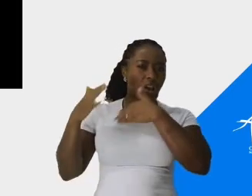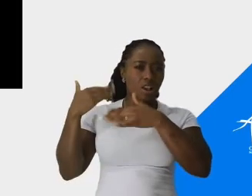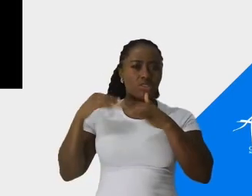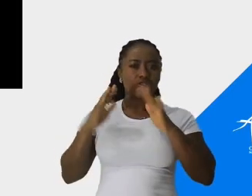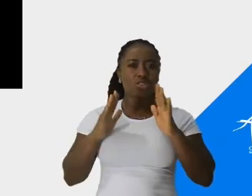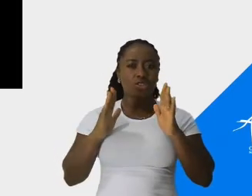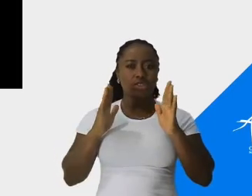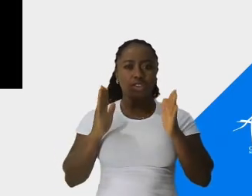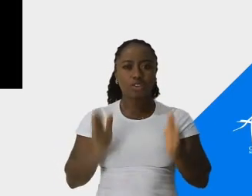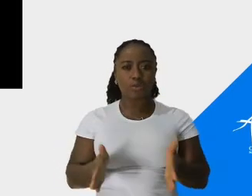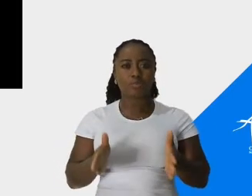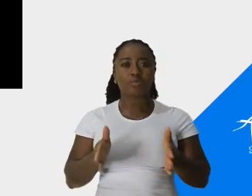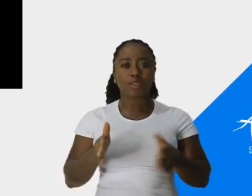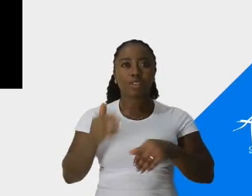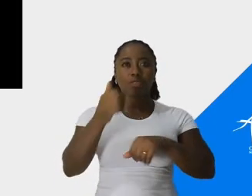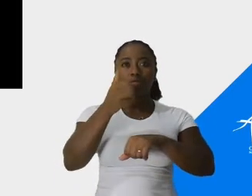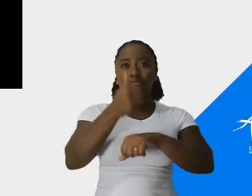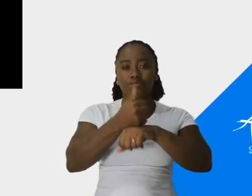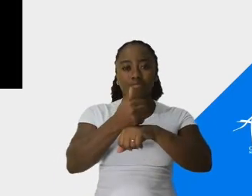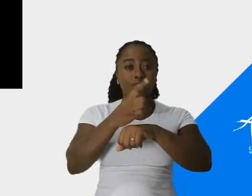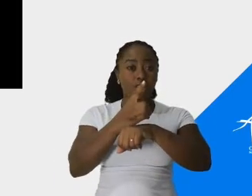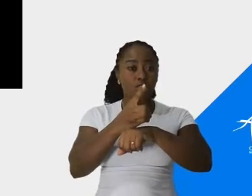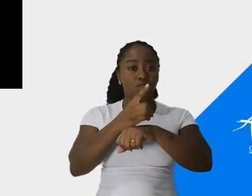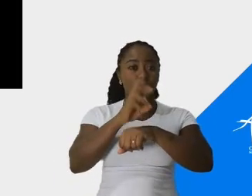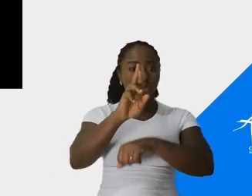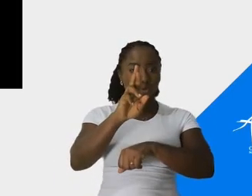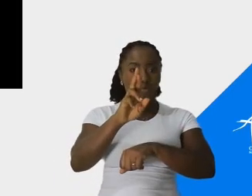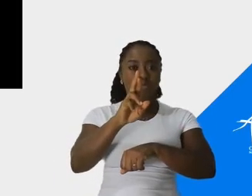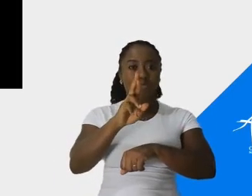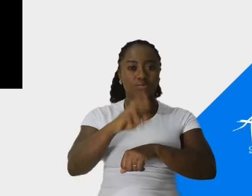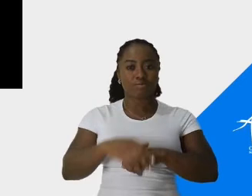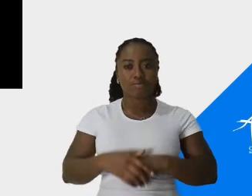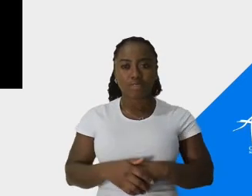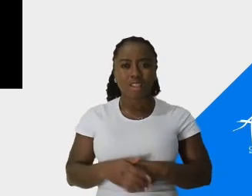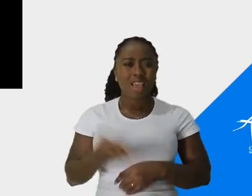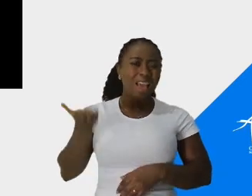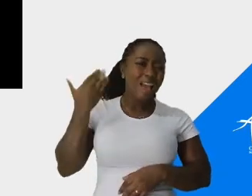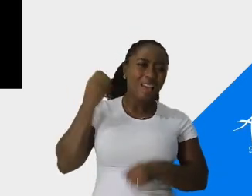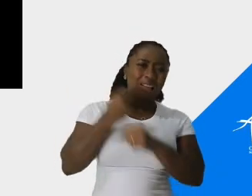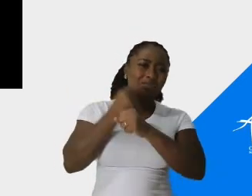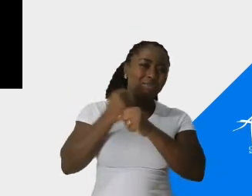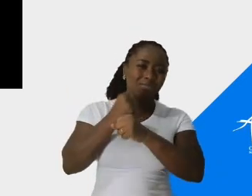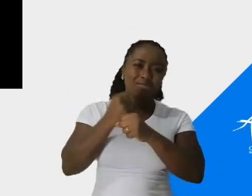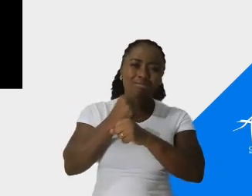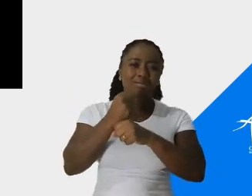faz muito tempo, né? Acho que 2003,